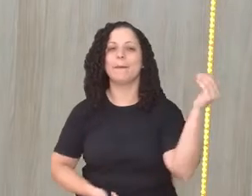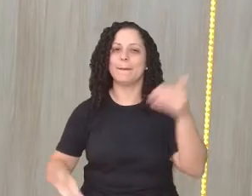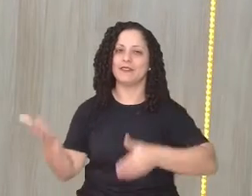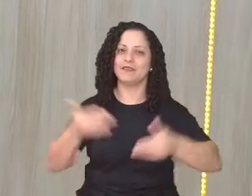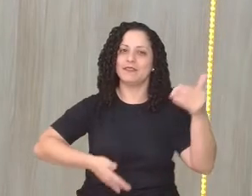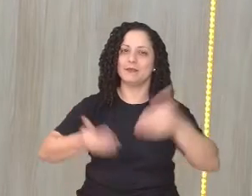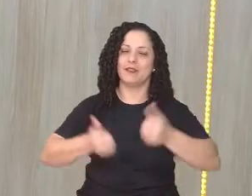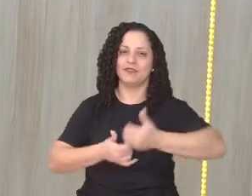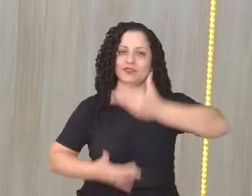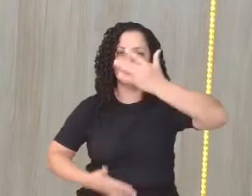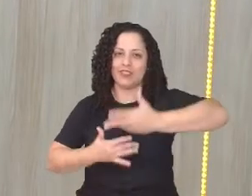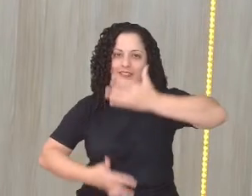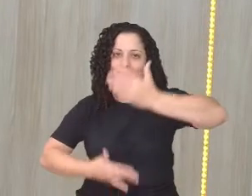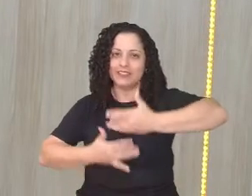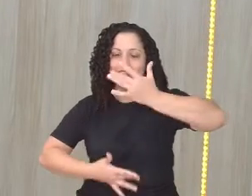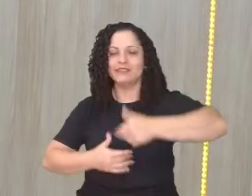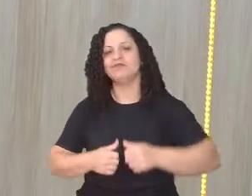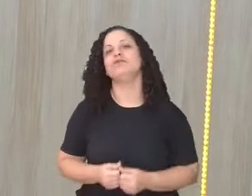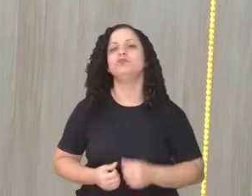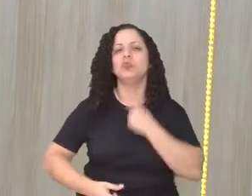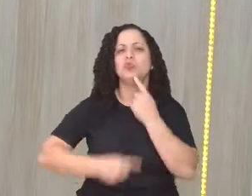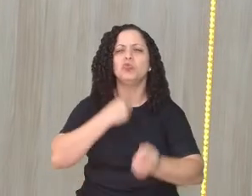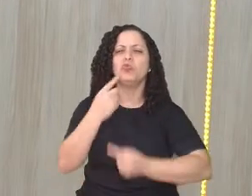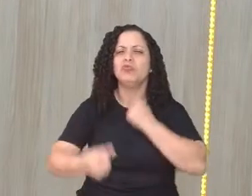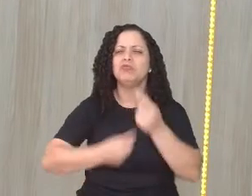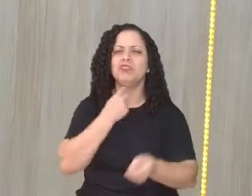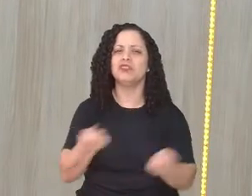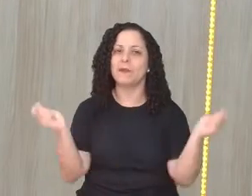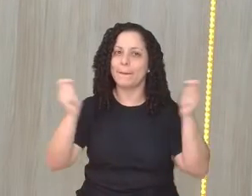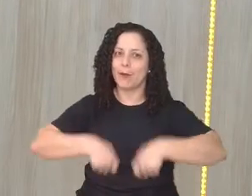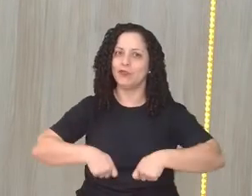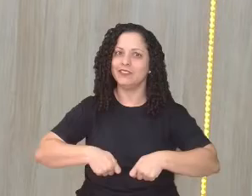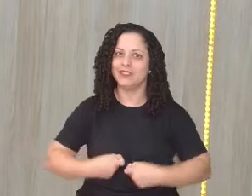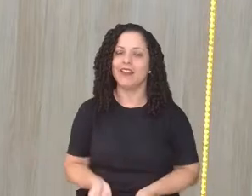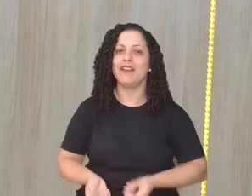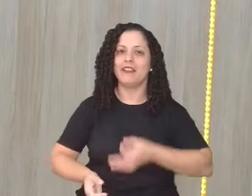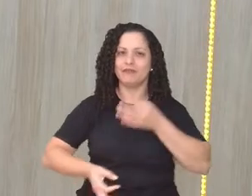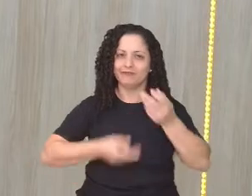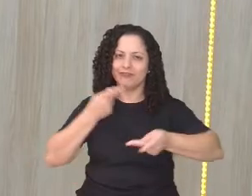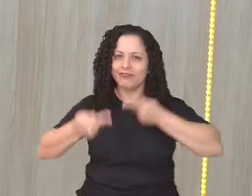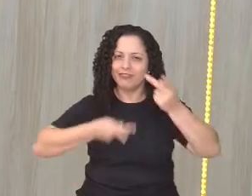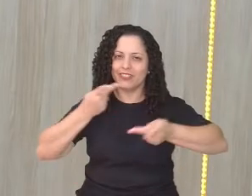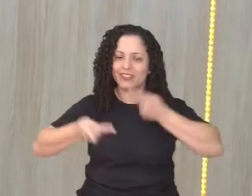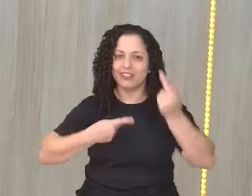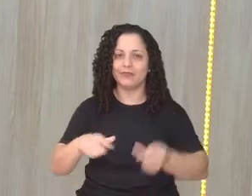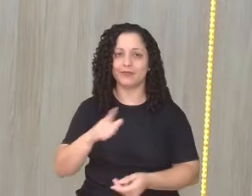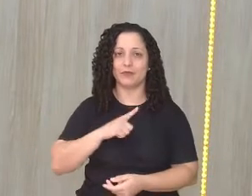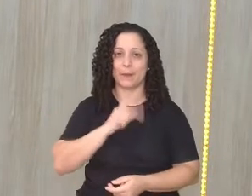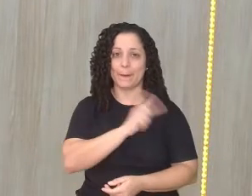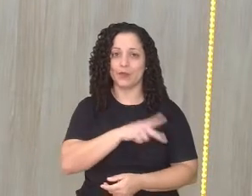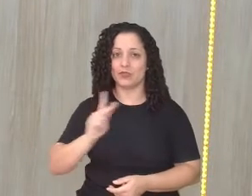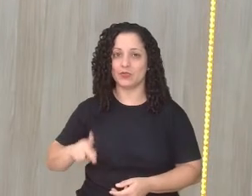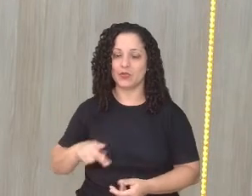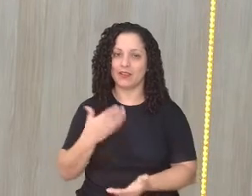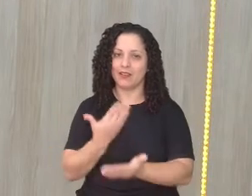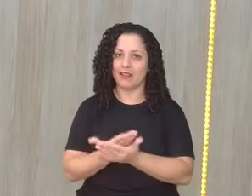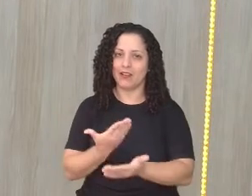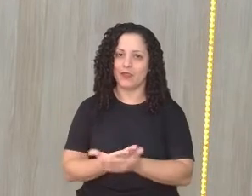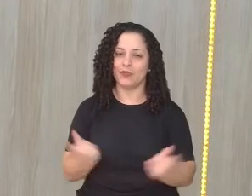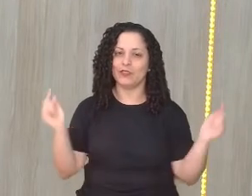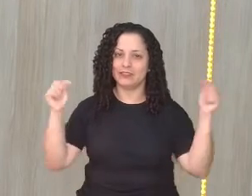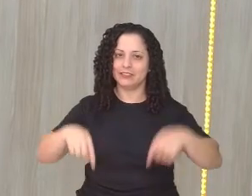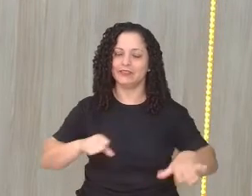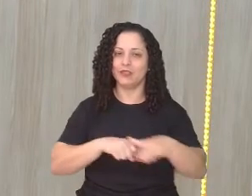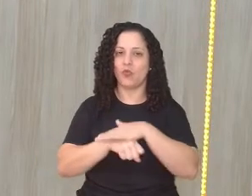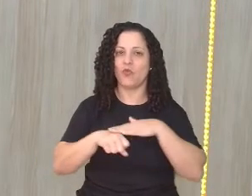no chat, tá certo? O que vocês tiverem dúvida já pode falar. Sempre nós temos uma professora na nossa aula que possa conversar